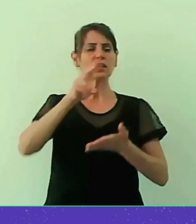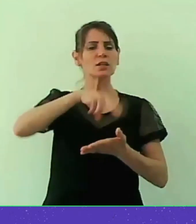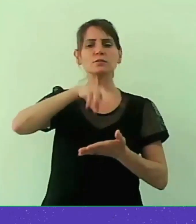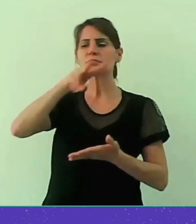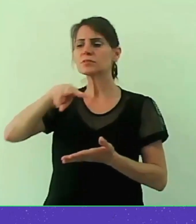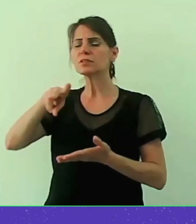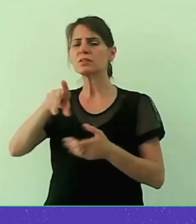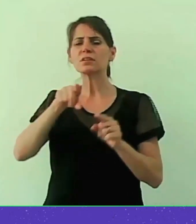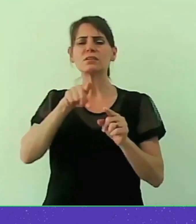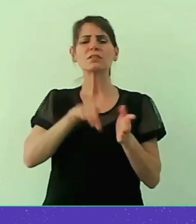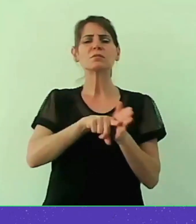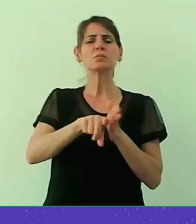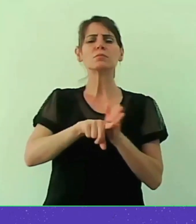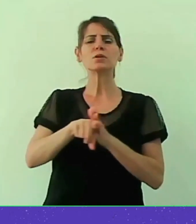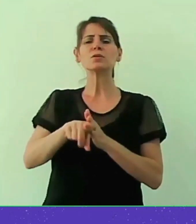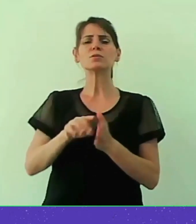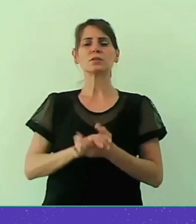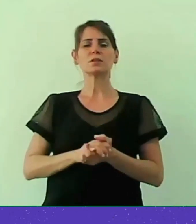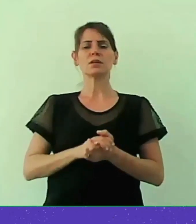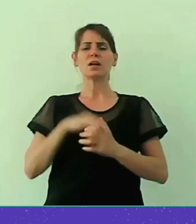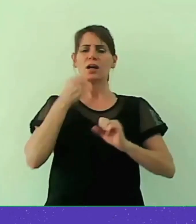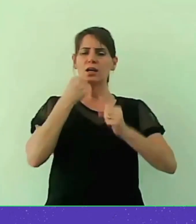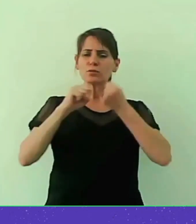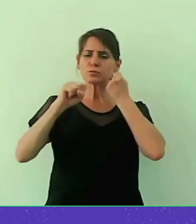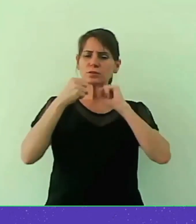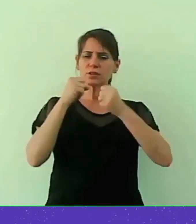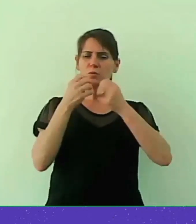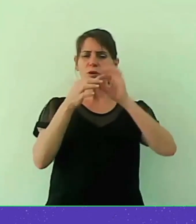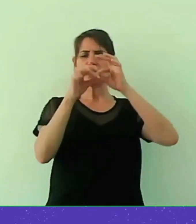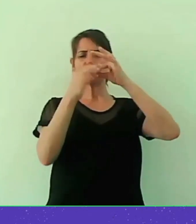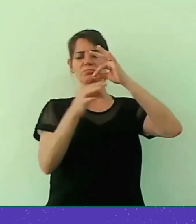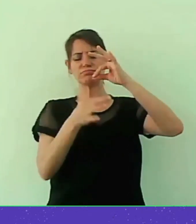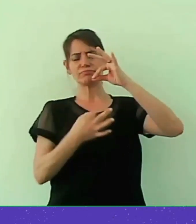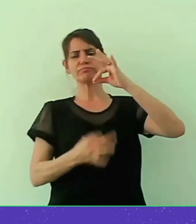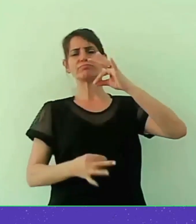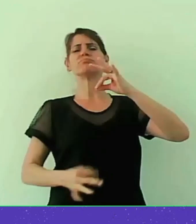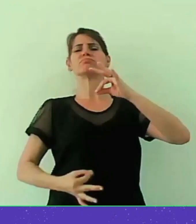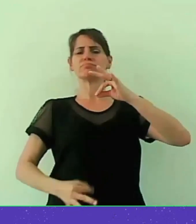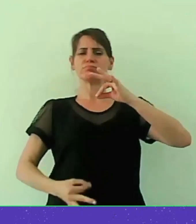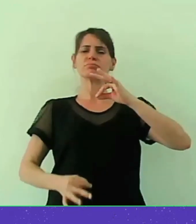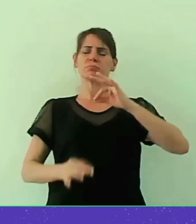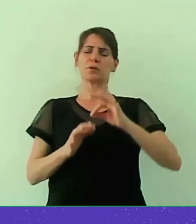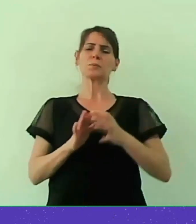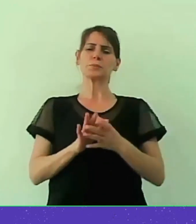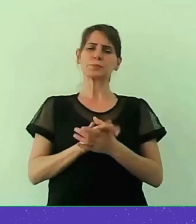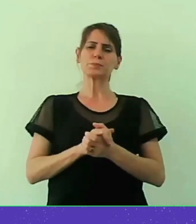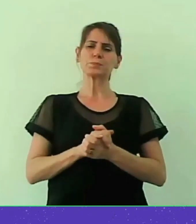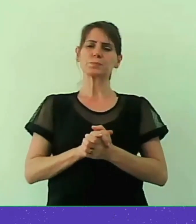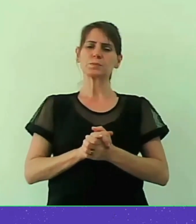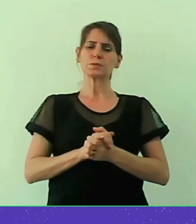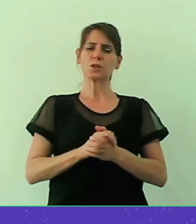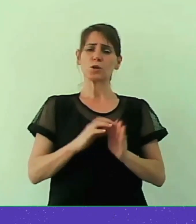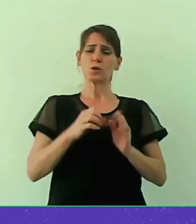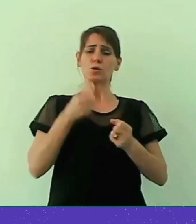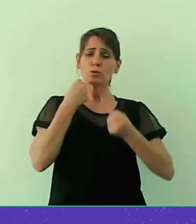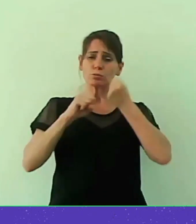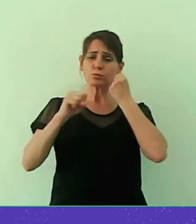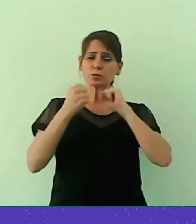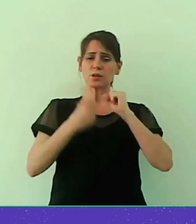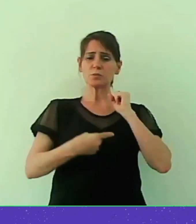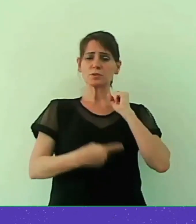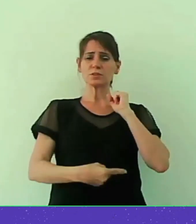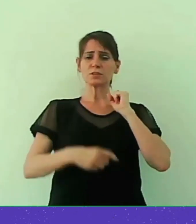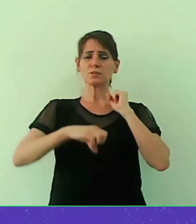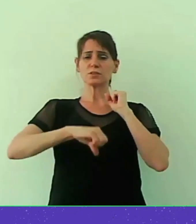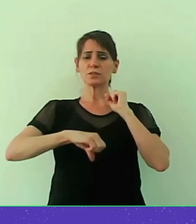É o salmo mais longo do livro de Salmos. O Salmo 119 destaca